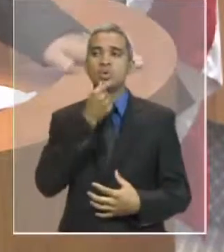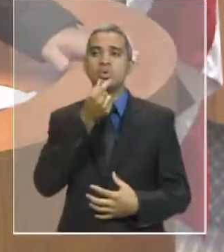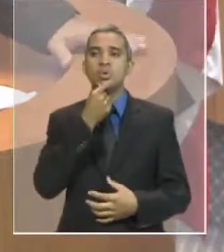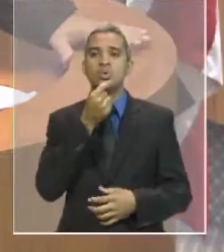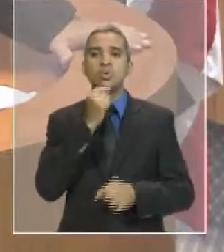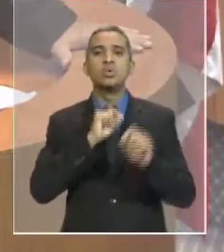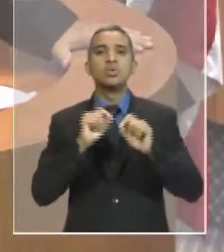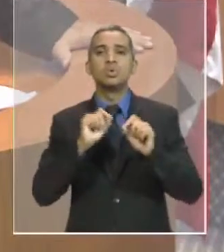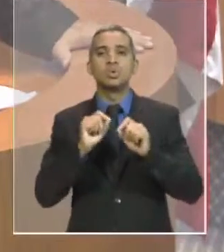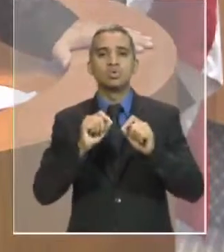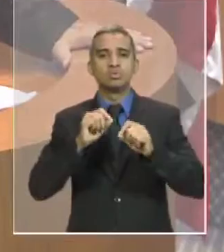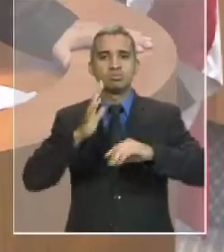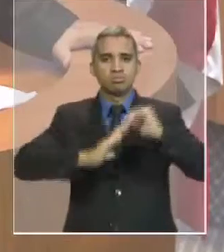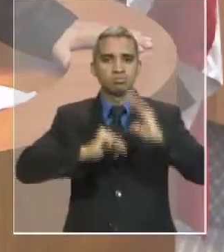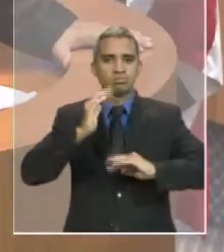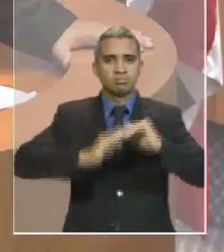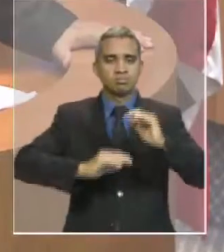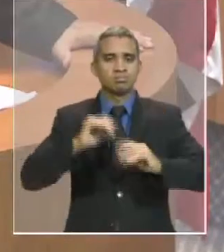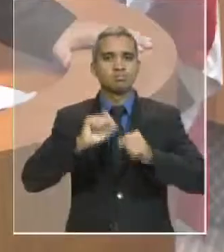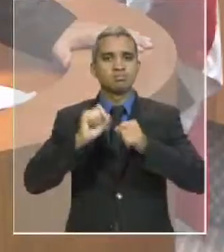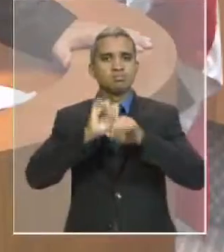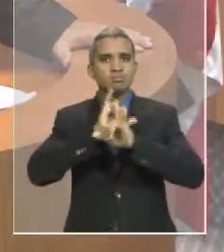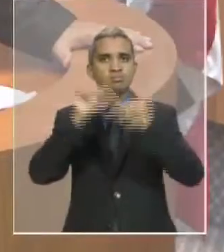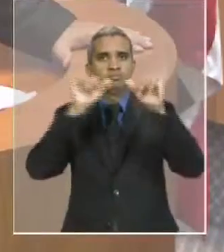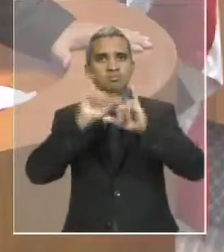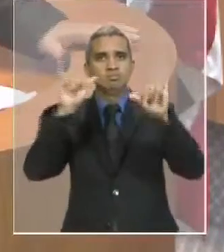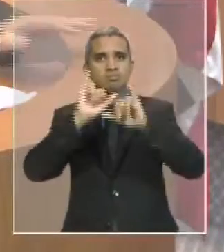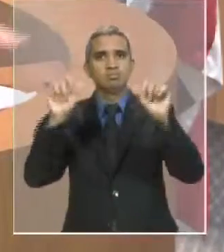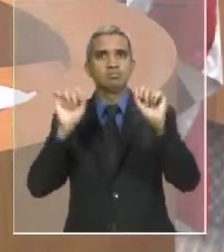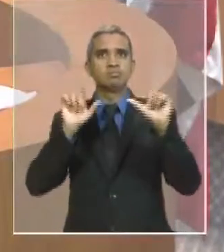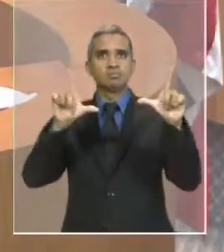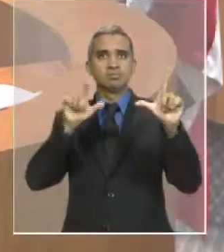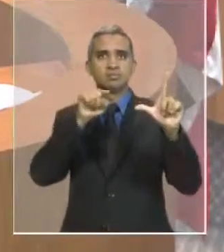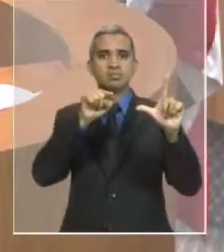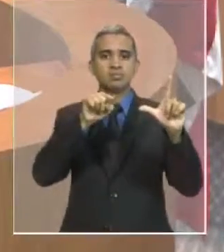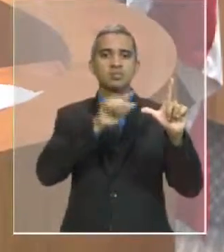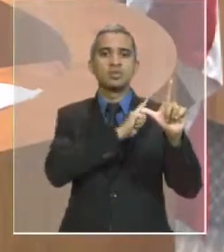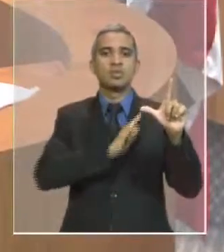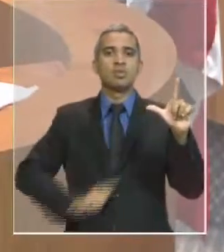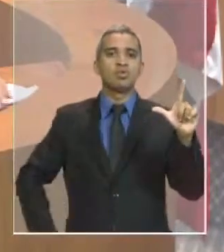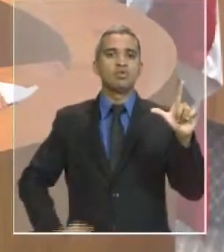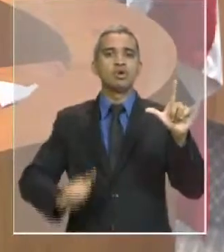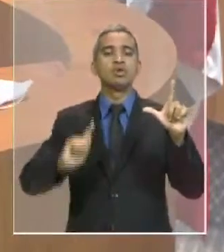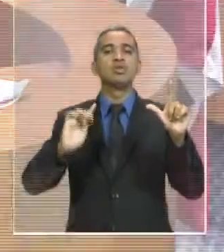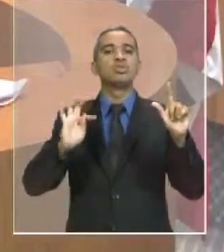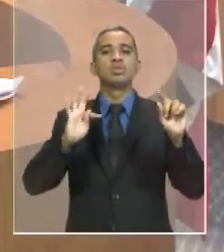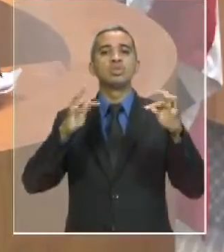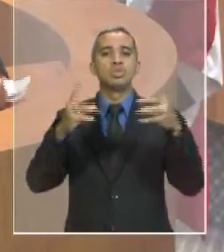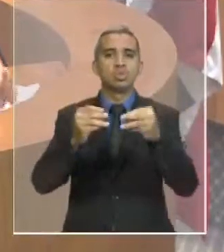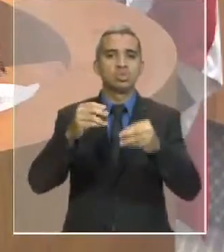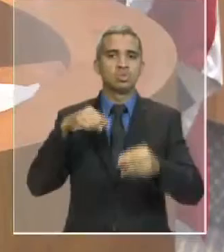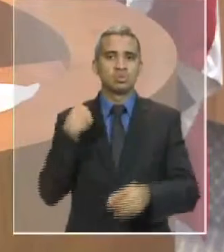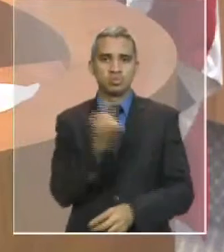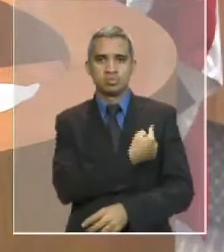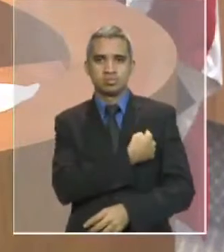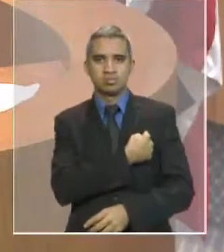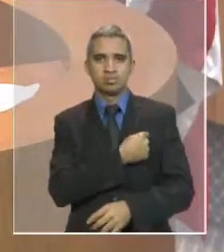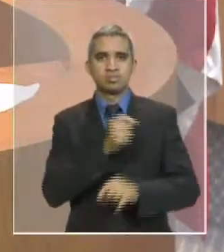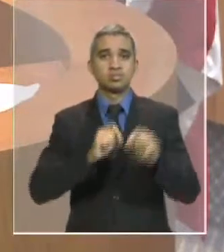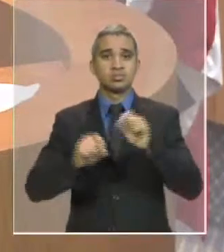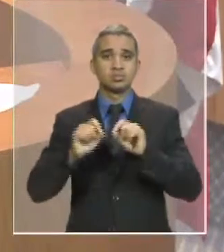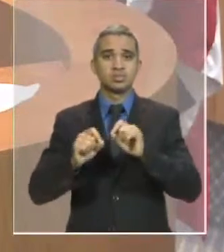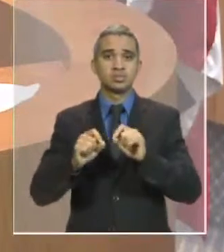Otelino, do governador Flávio Dino, governo de todos nós, fica com sugestão à mudança. Governo de todos